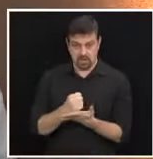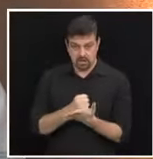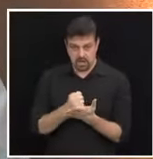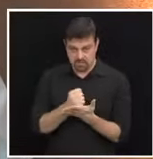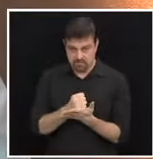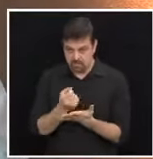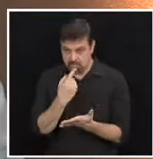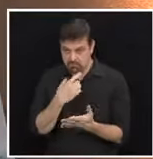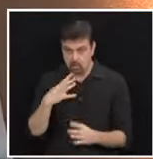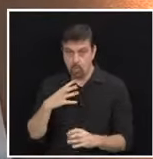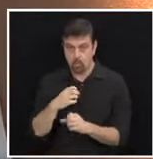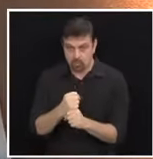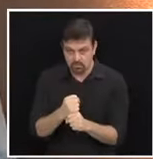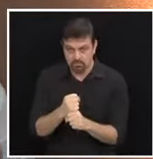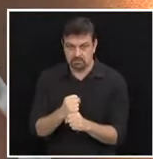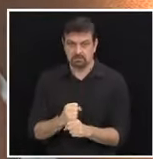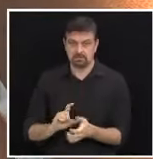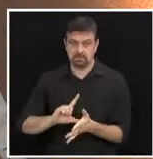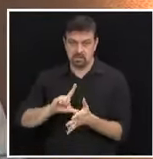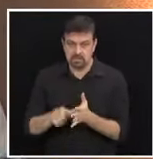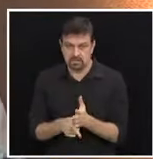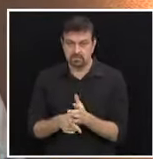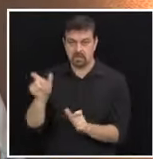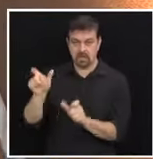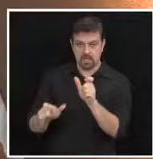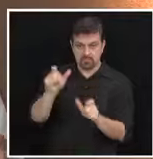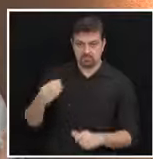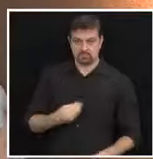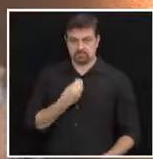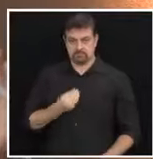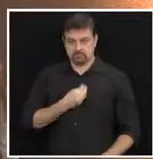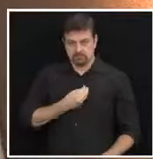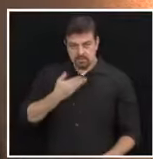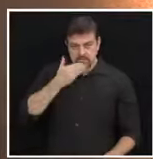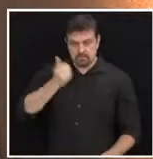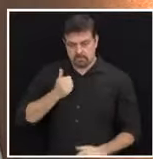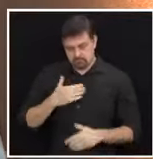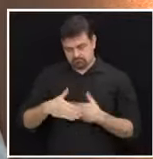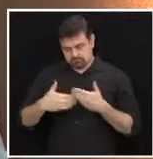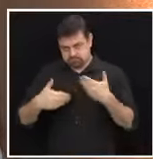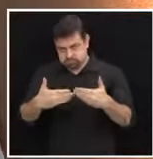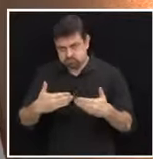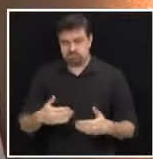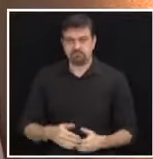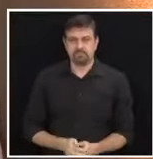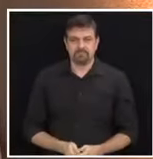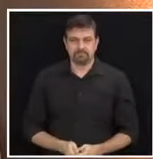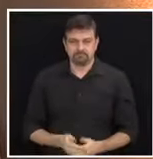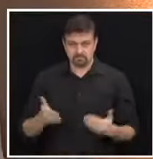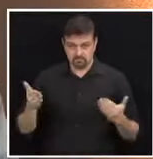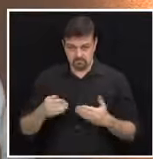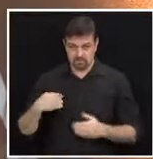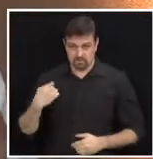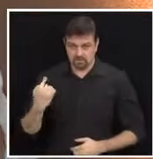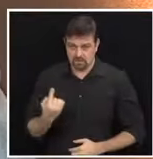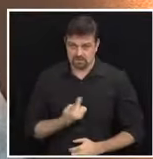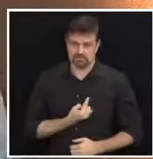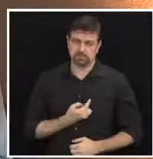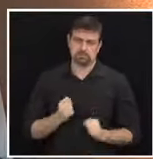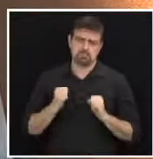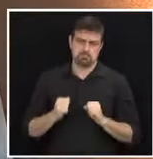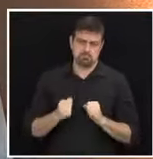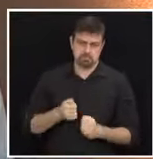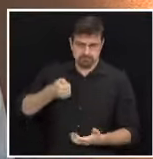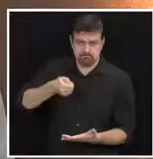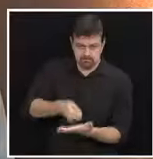coquetel, e a partir daí a redução da taxa de mortalidade foi gigante. Hoje nós podemos dizer que existem